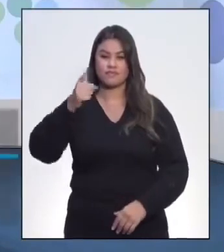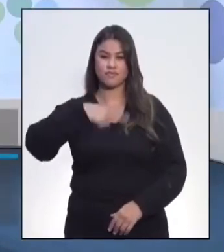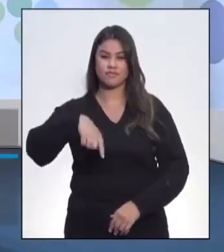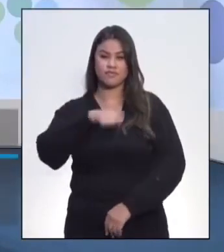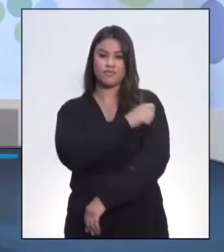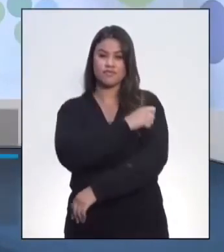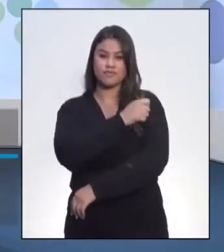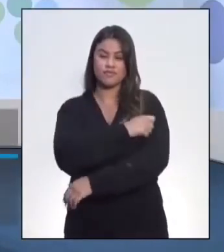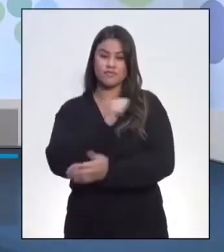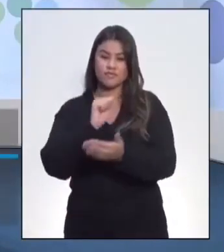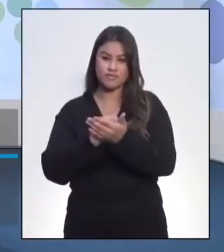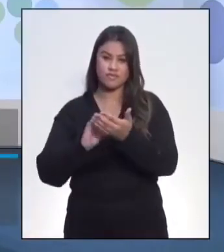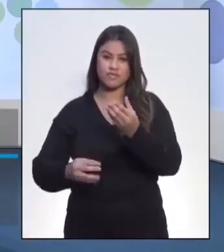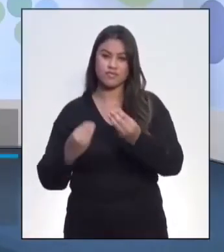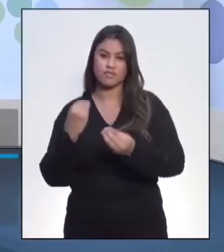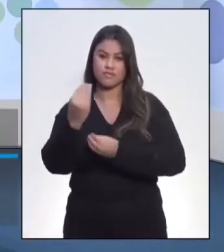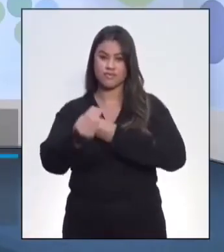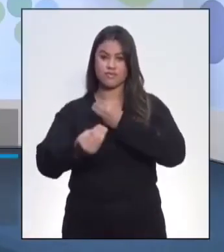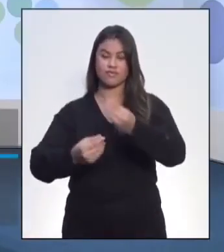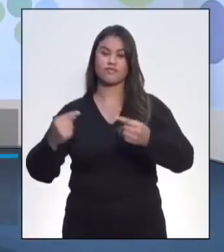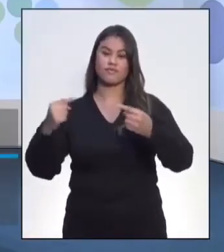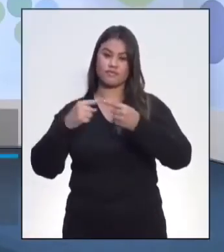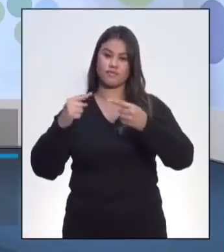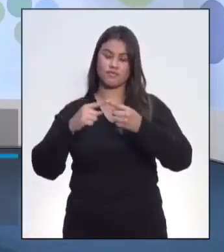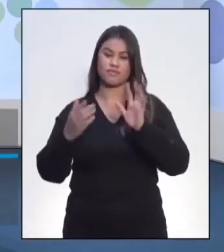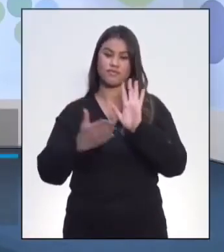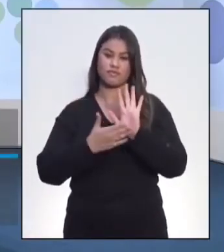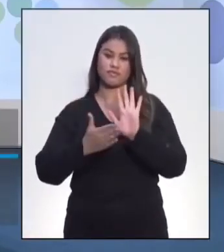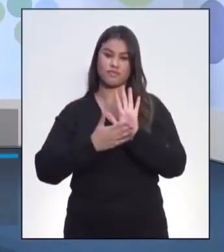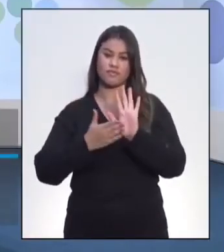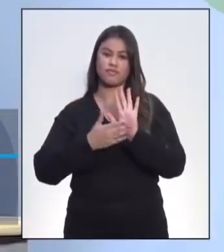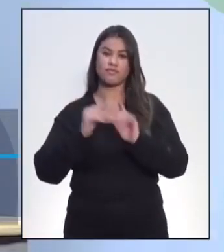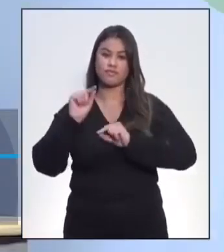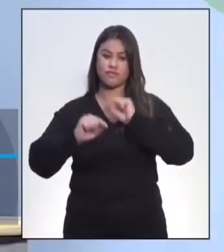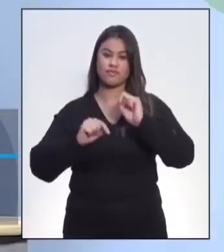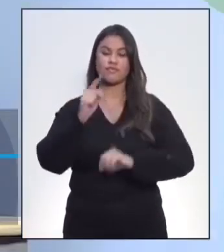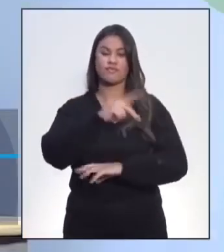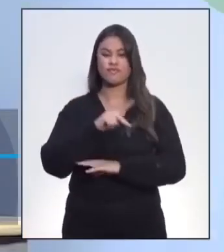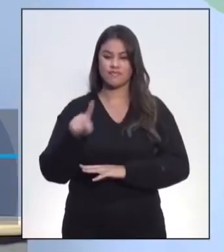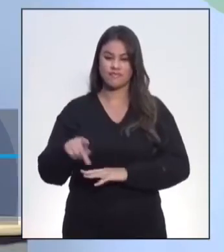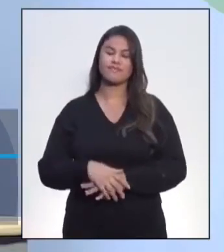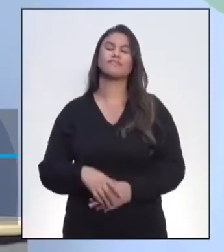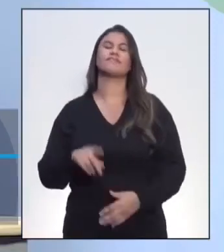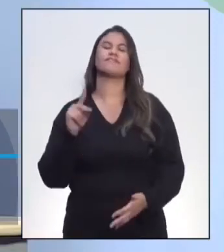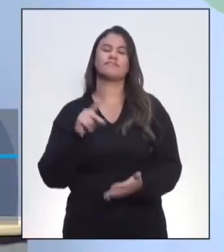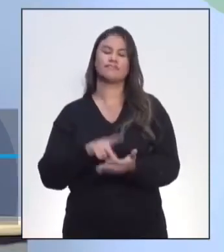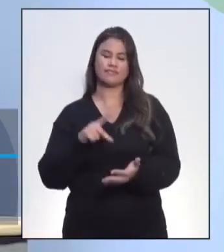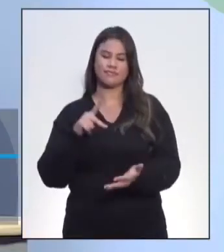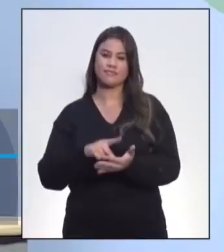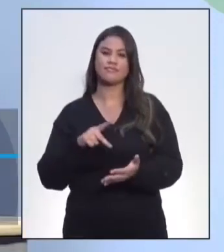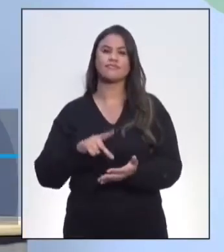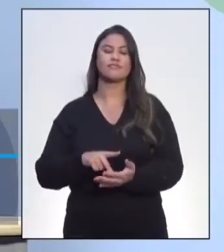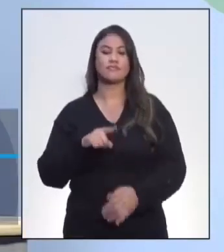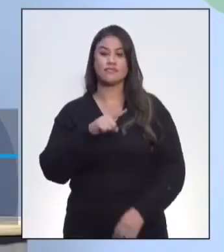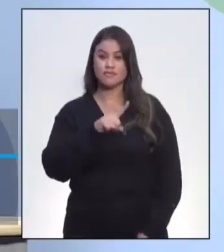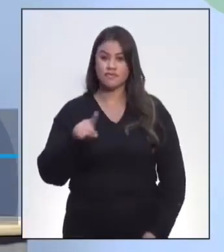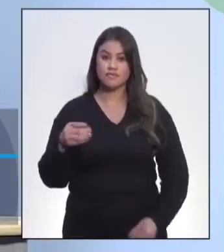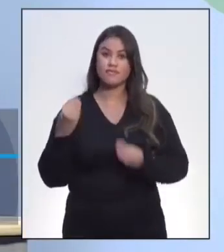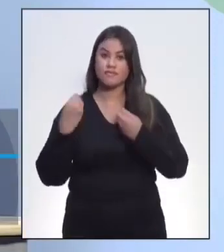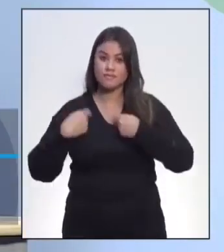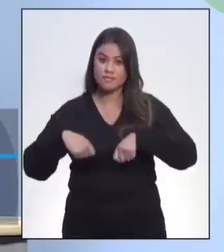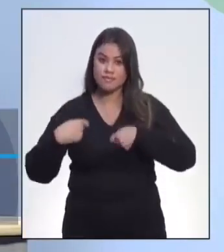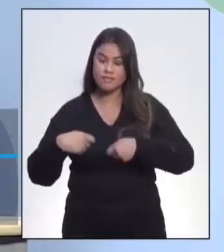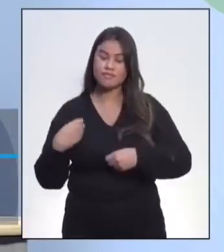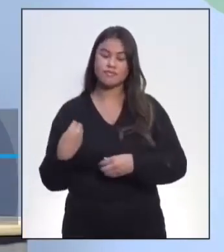na entrega das atividades que são propostas pelos professores, né, Alessandra? Isso é verdade, gente. Não deixe de entregar. Está com